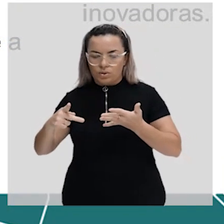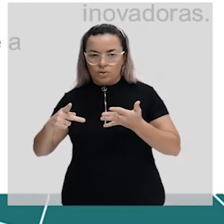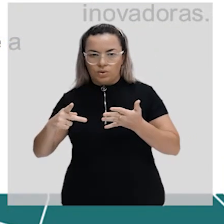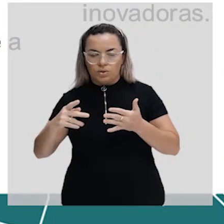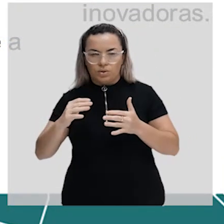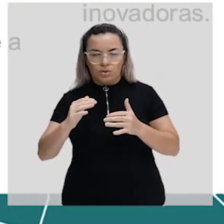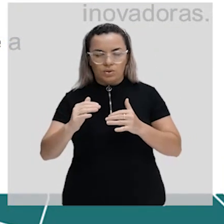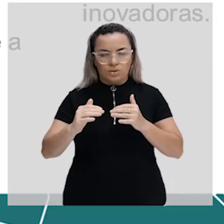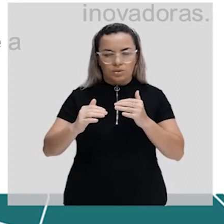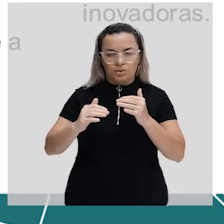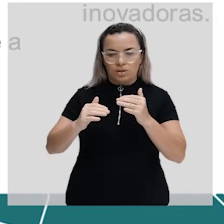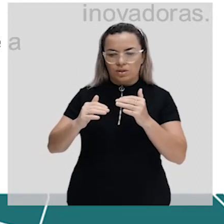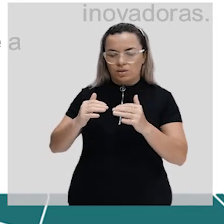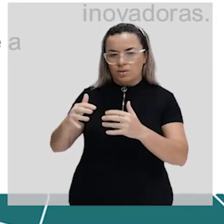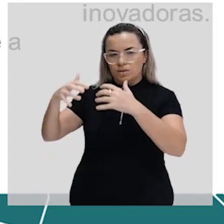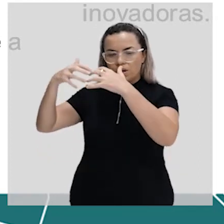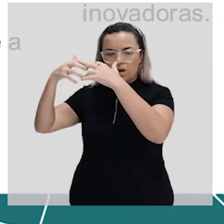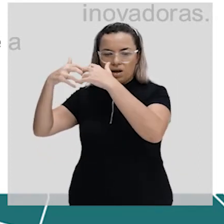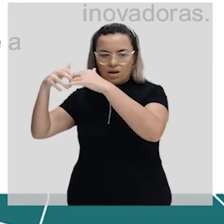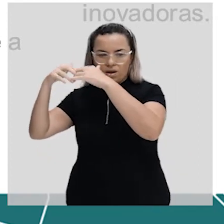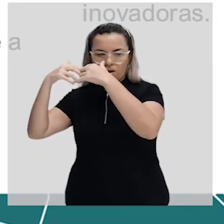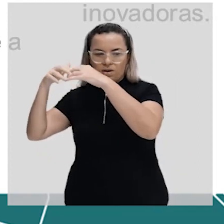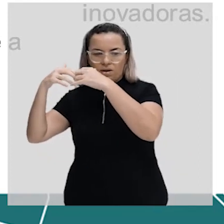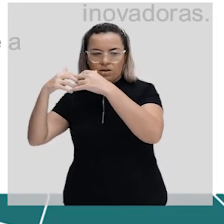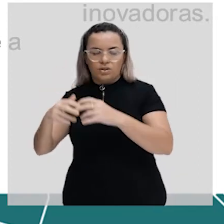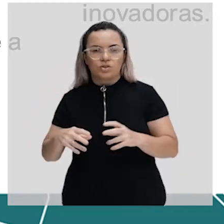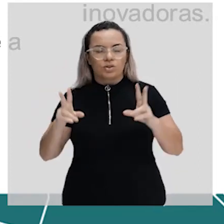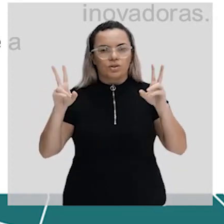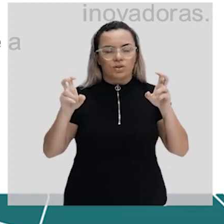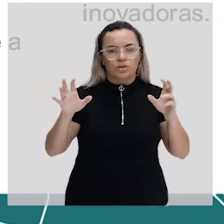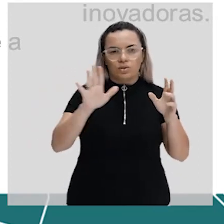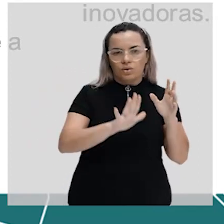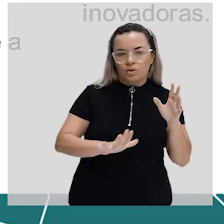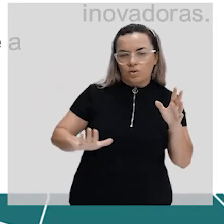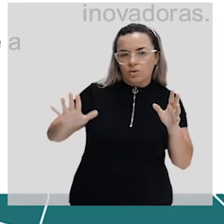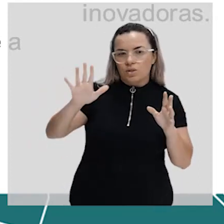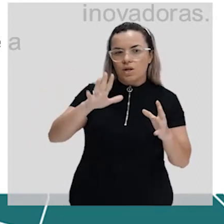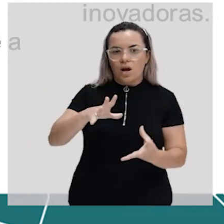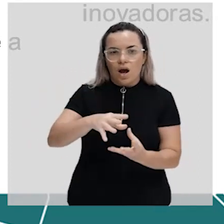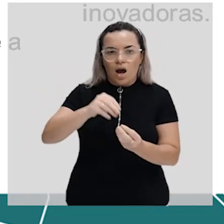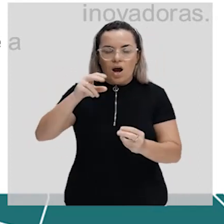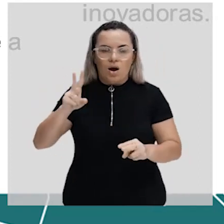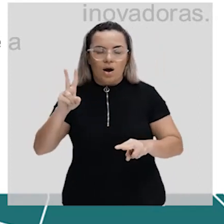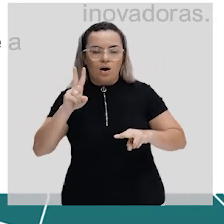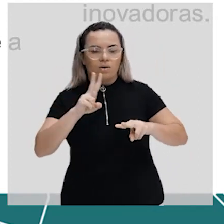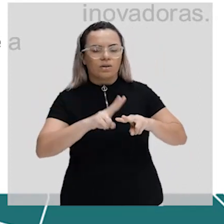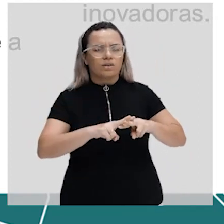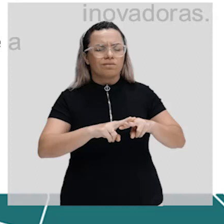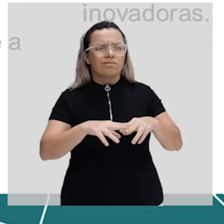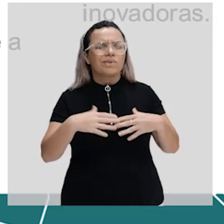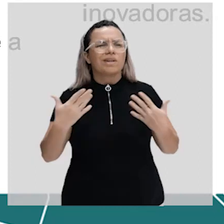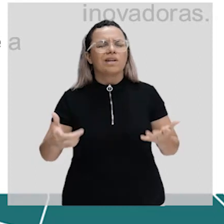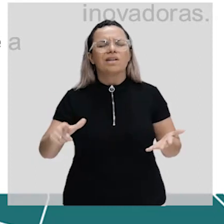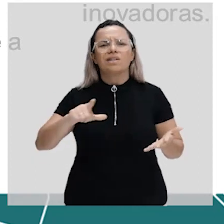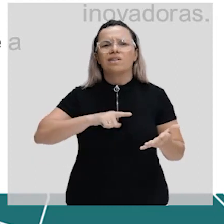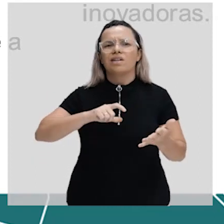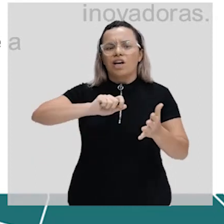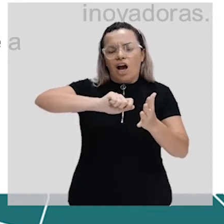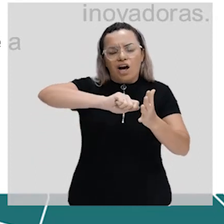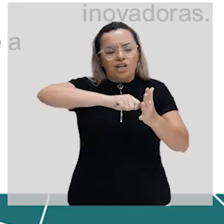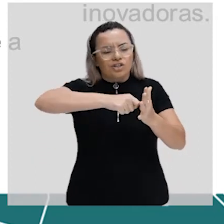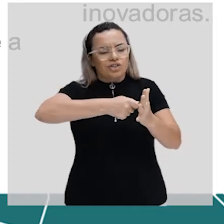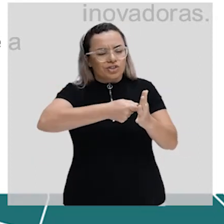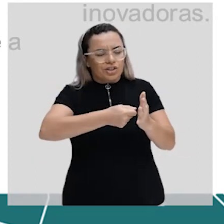de temas universais. A alma presa, o calabouço, quem teria as chaves para libertar essa